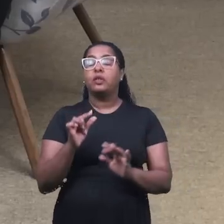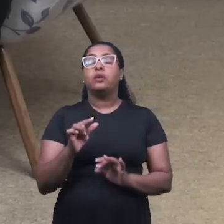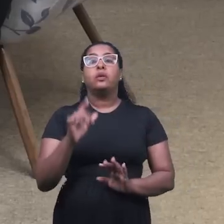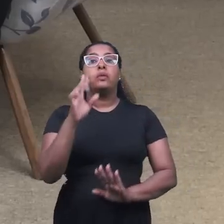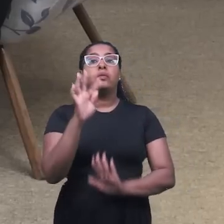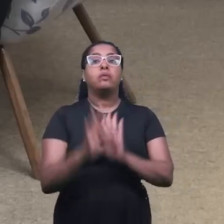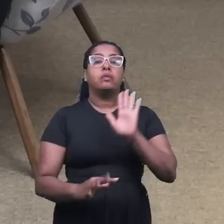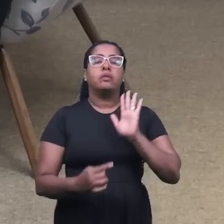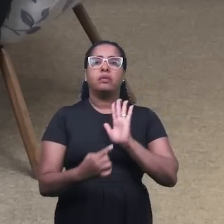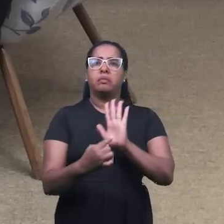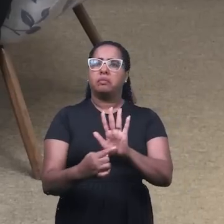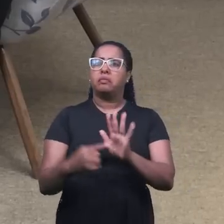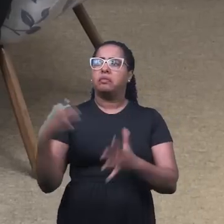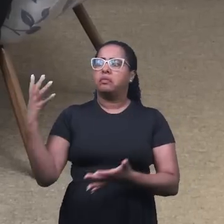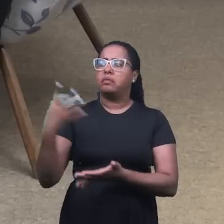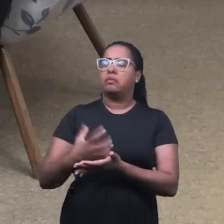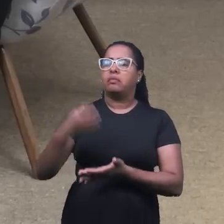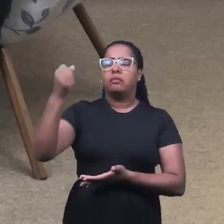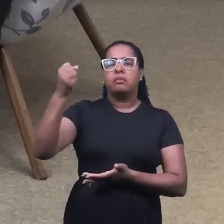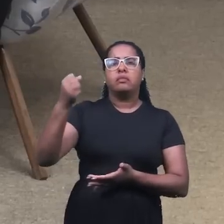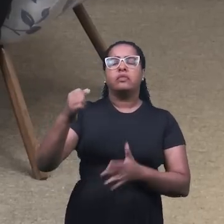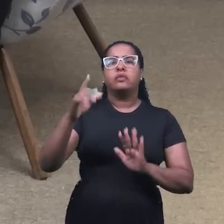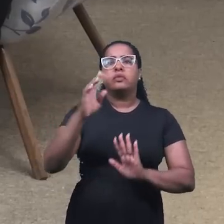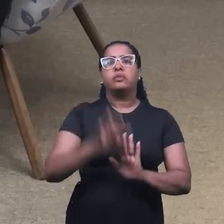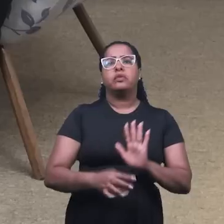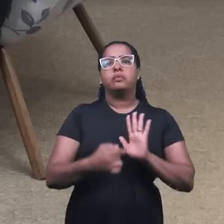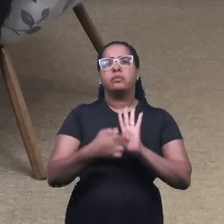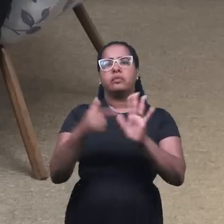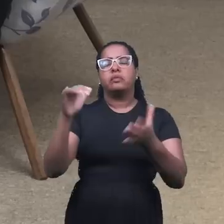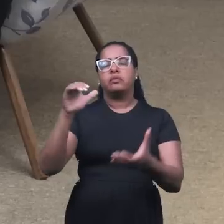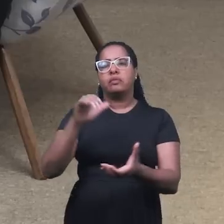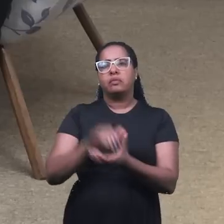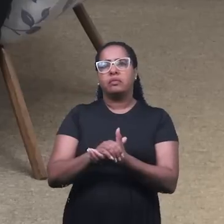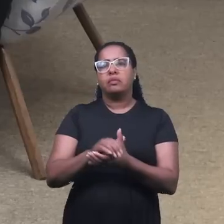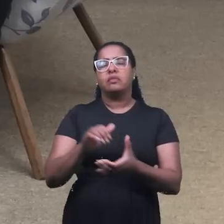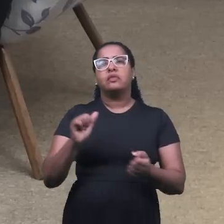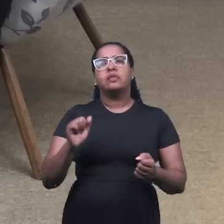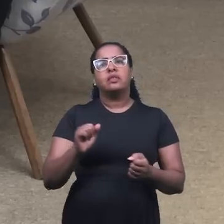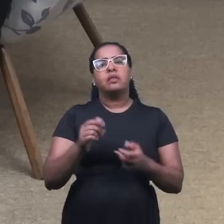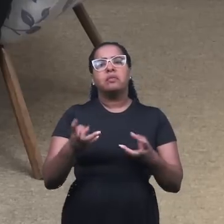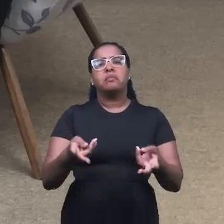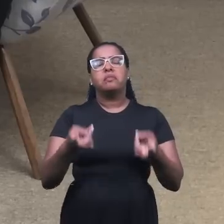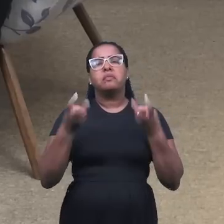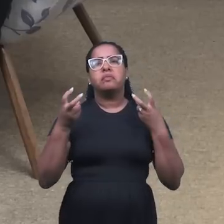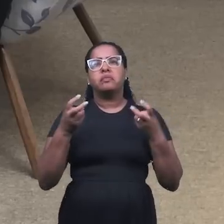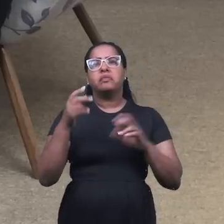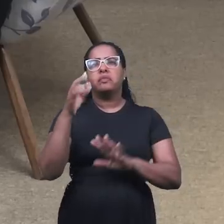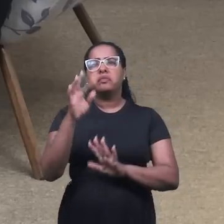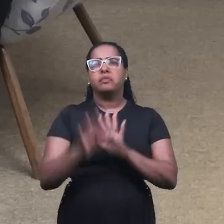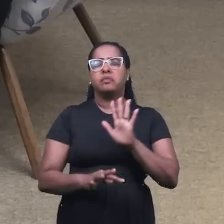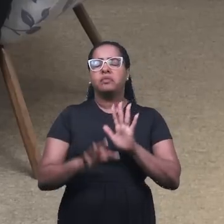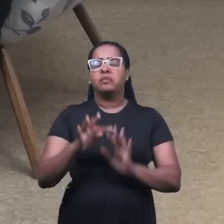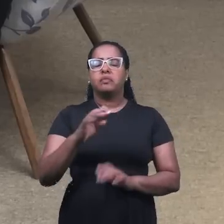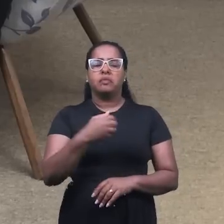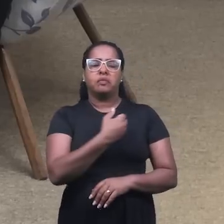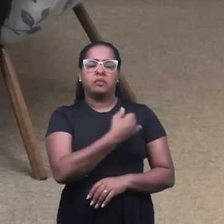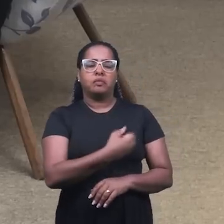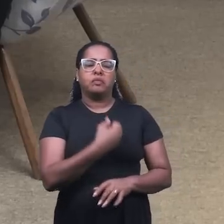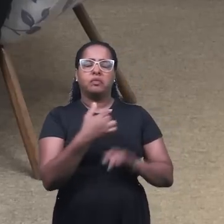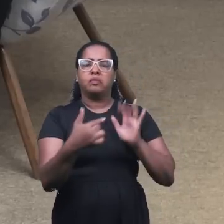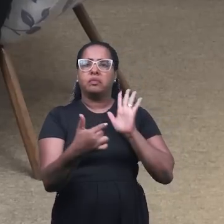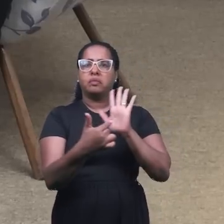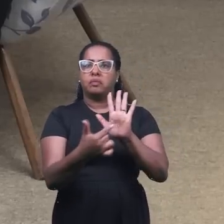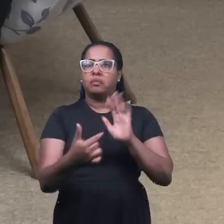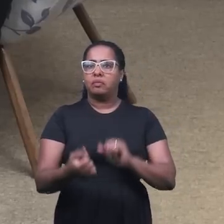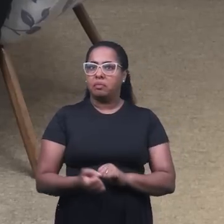texto fala do arrebatamento, quando o texto fala do casamento da igreja, a gente observa que o texto bíblico em João diz